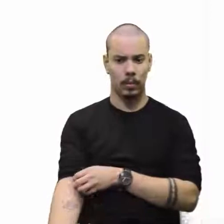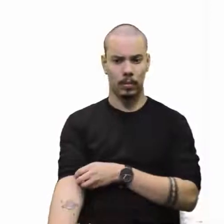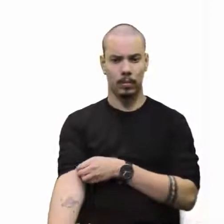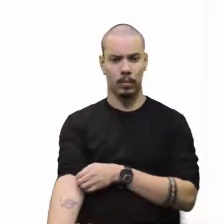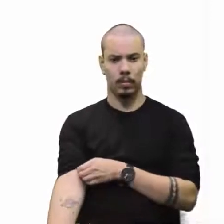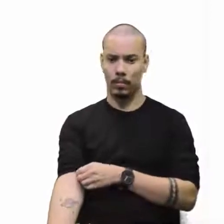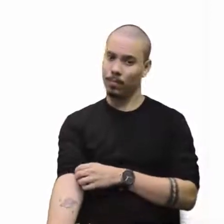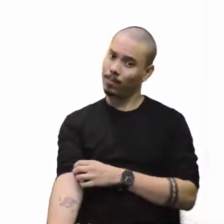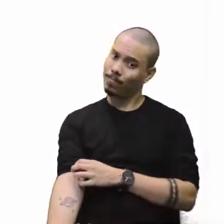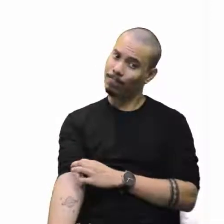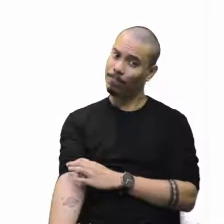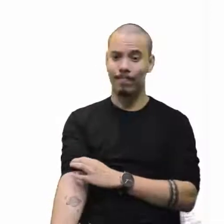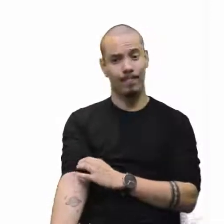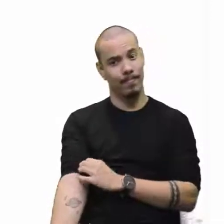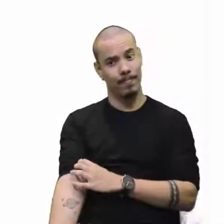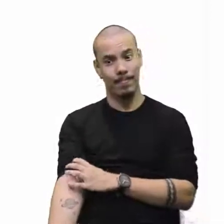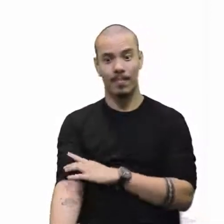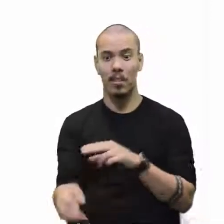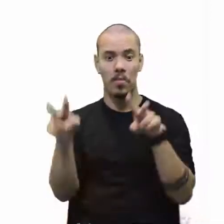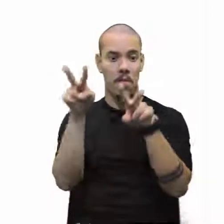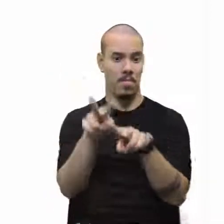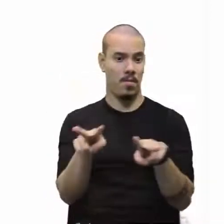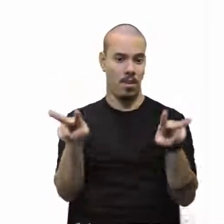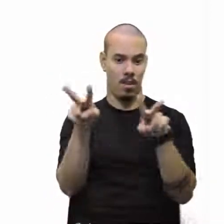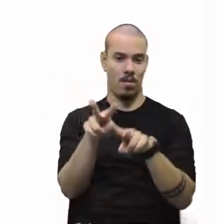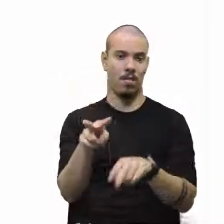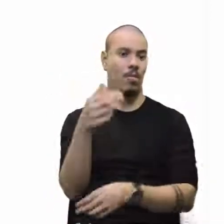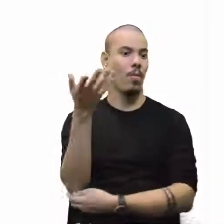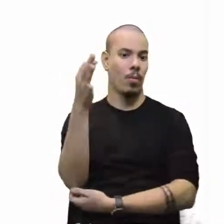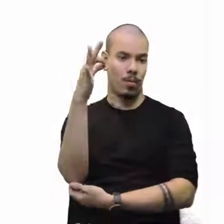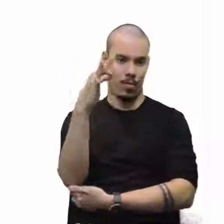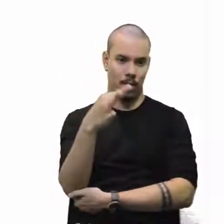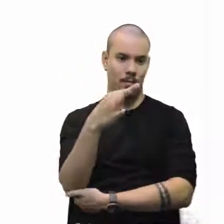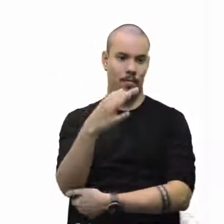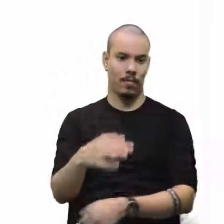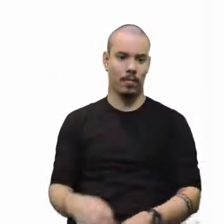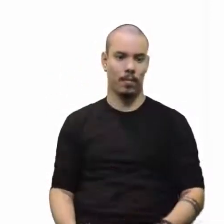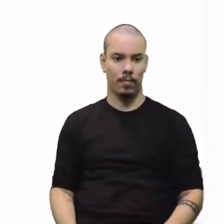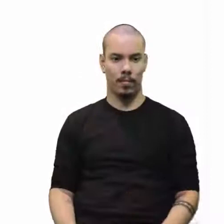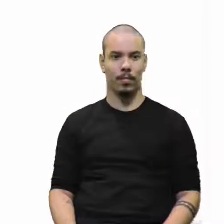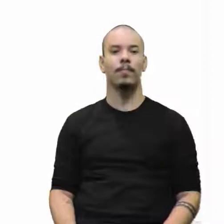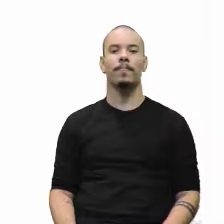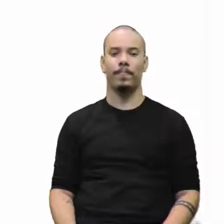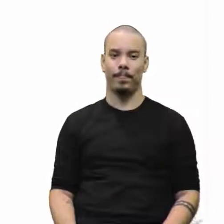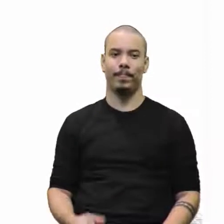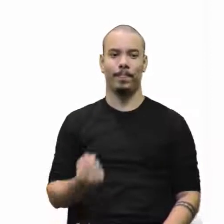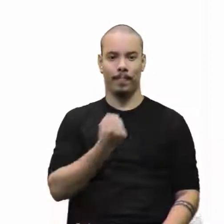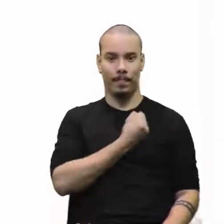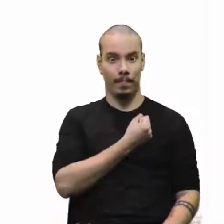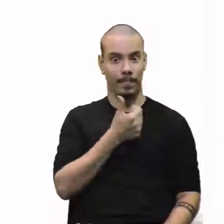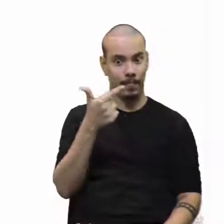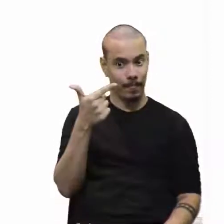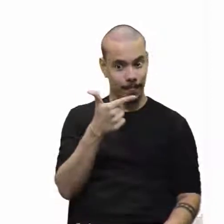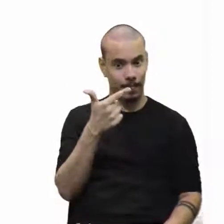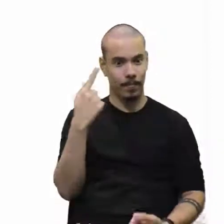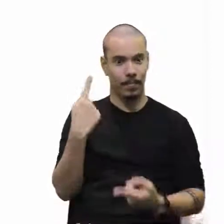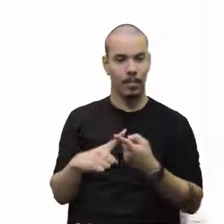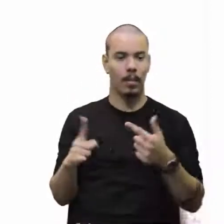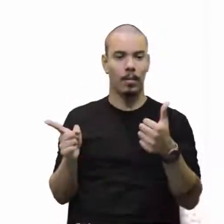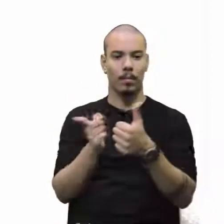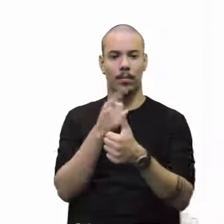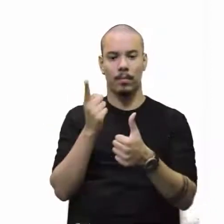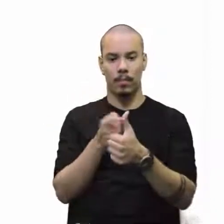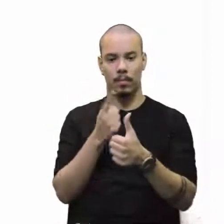aí tá bem visível, né? Qual é a verdadeira, né? Que é a número 2. Por quê? Primeiro, o